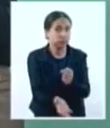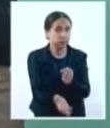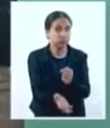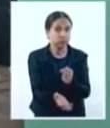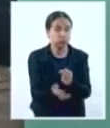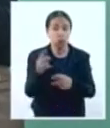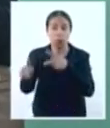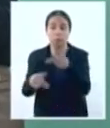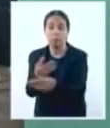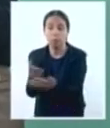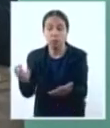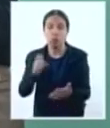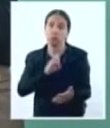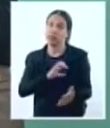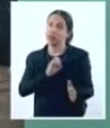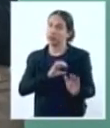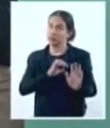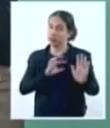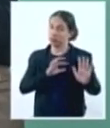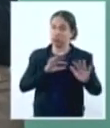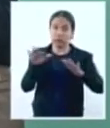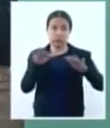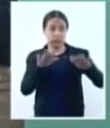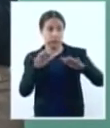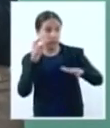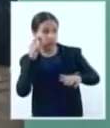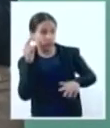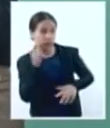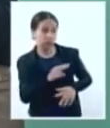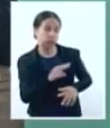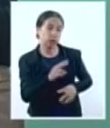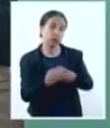cidade que está tentando, de certa forma,